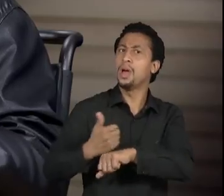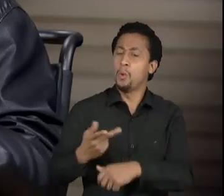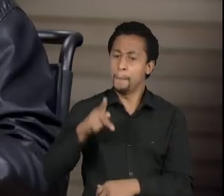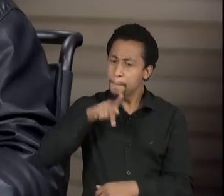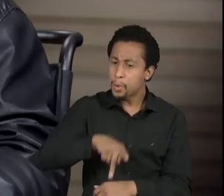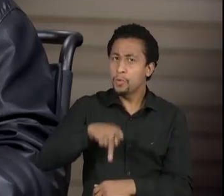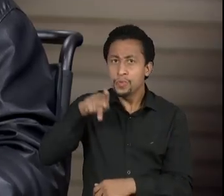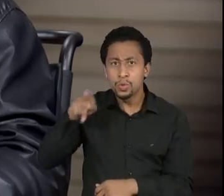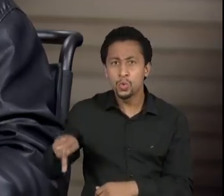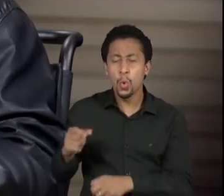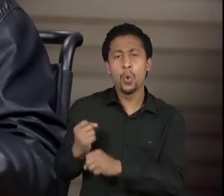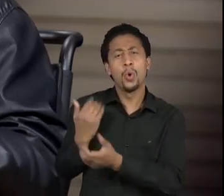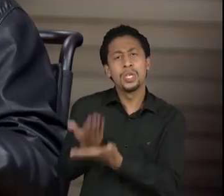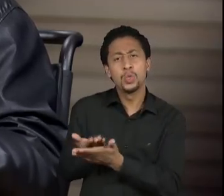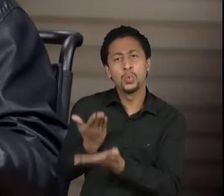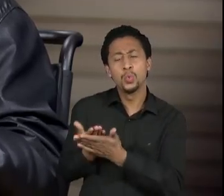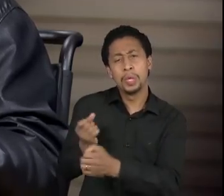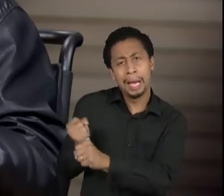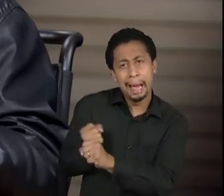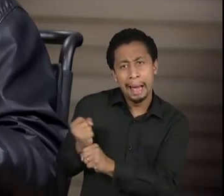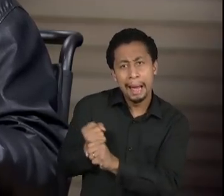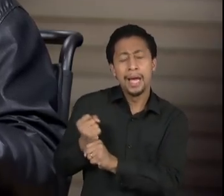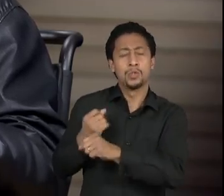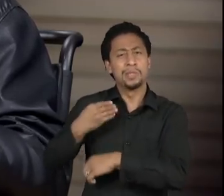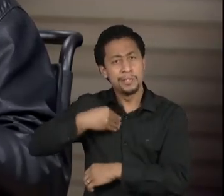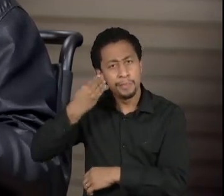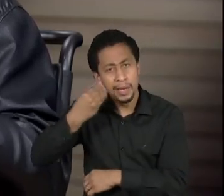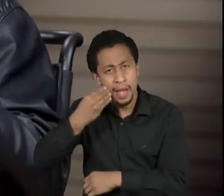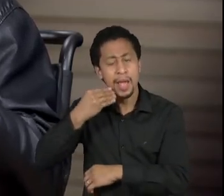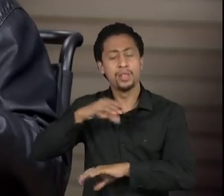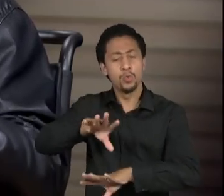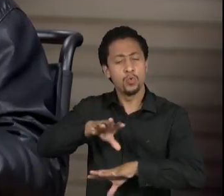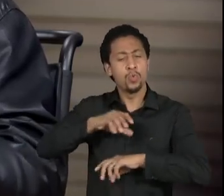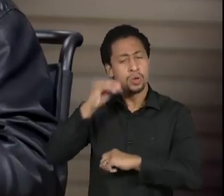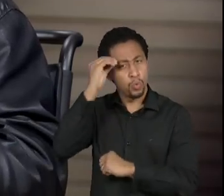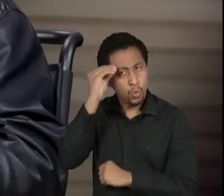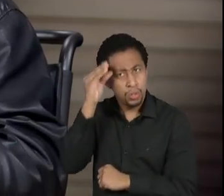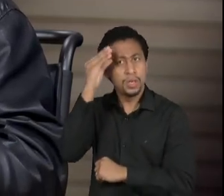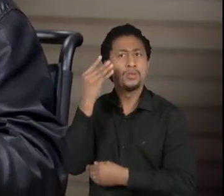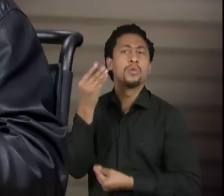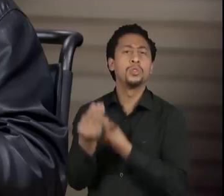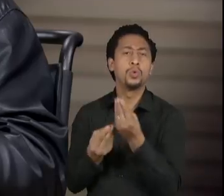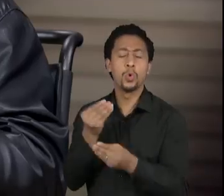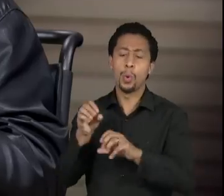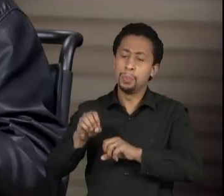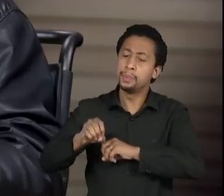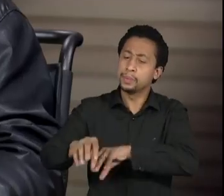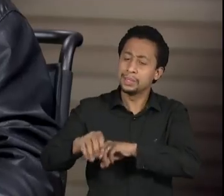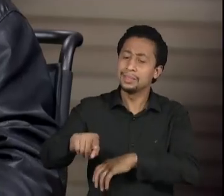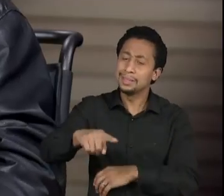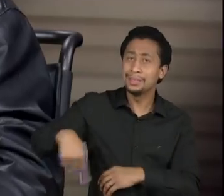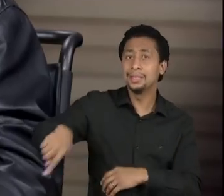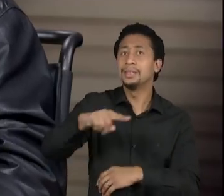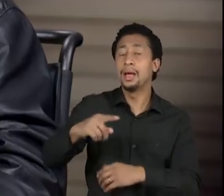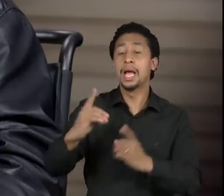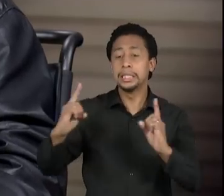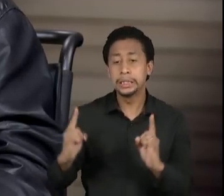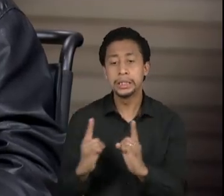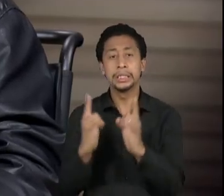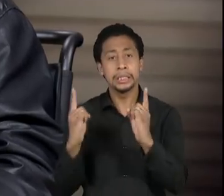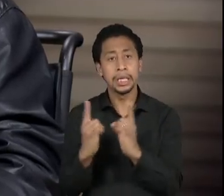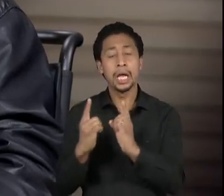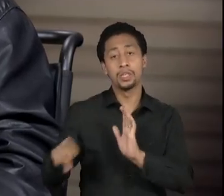ele estudou durante anos, ele conseguiu apreender a construção daquele campo de conhecimento, da didática